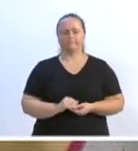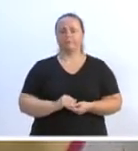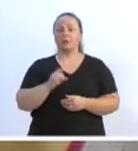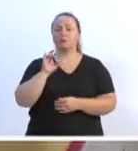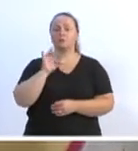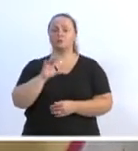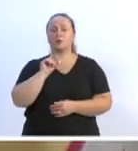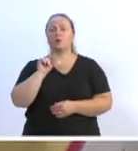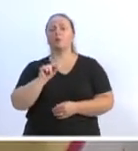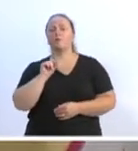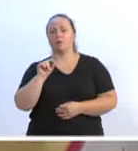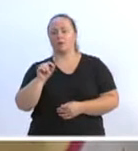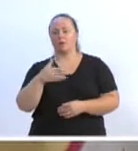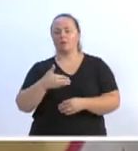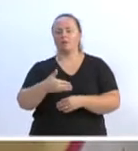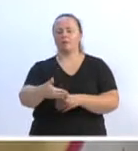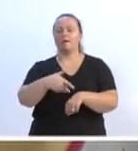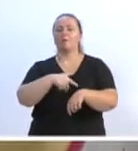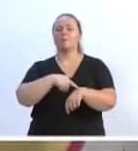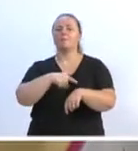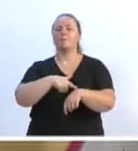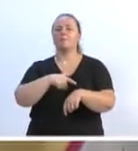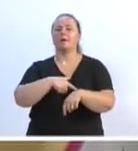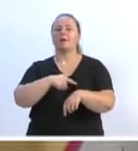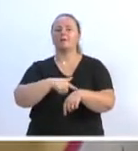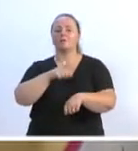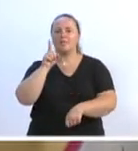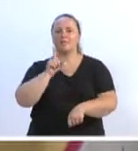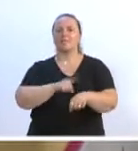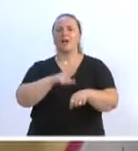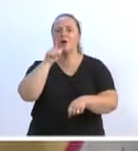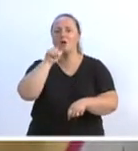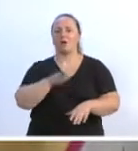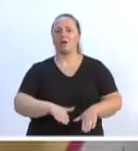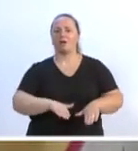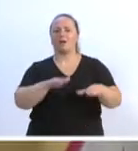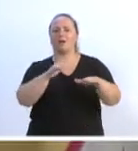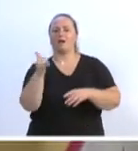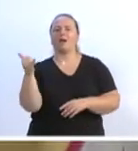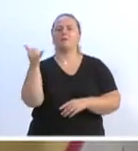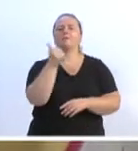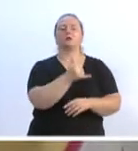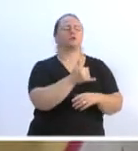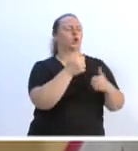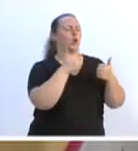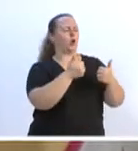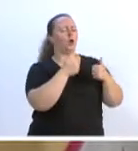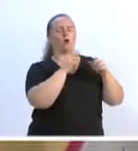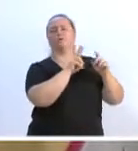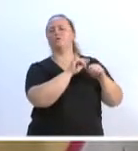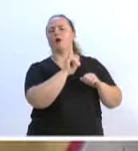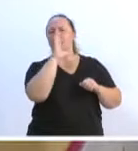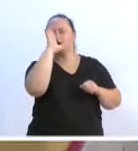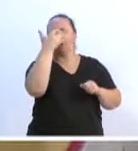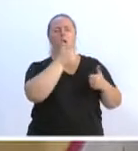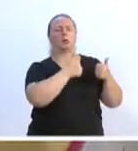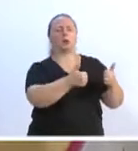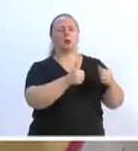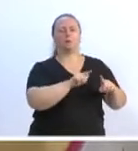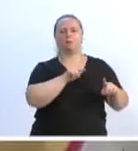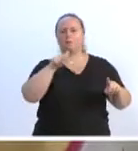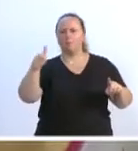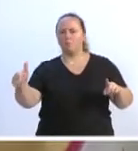dizendo que logo que as águas baixarem essas demandas serão resolvidas eu gostaria de destacar aqui